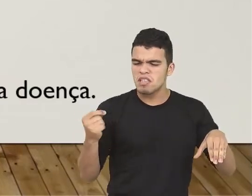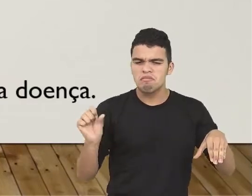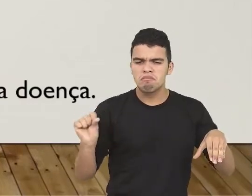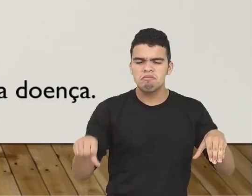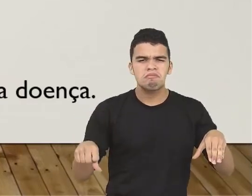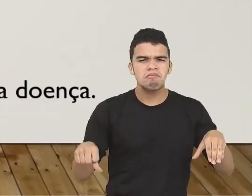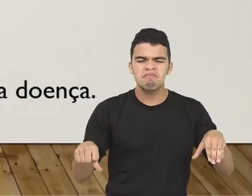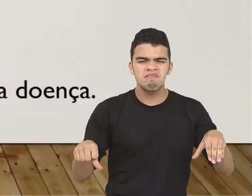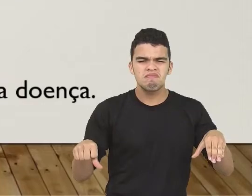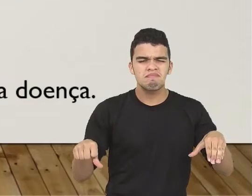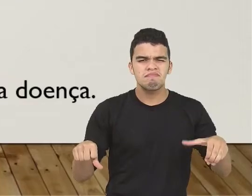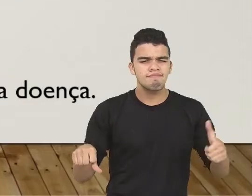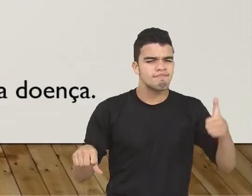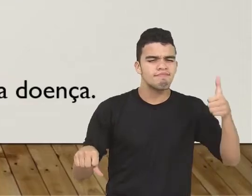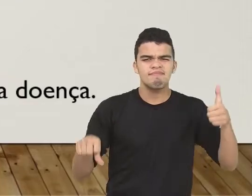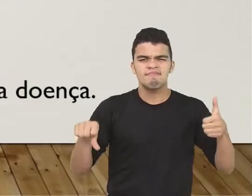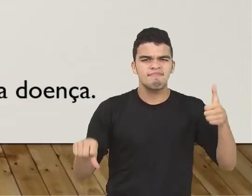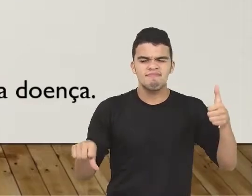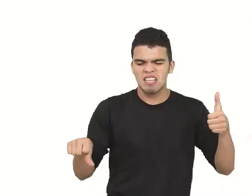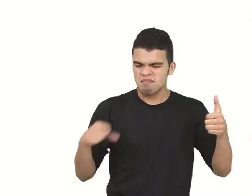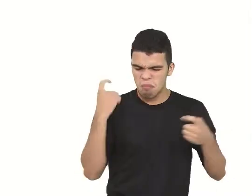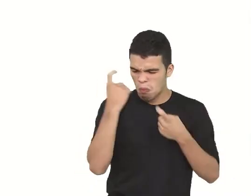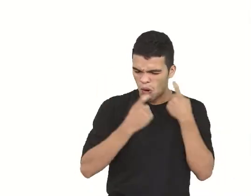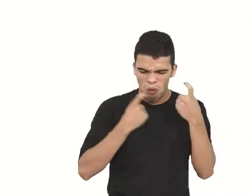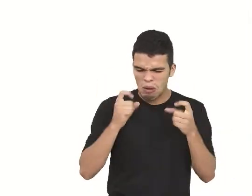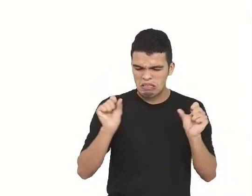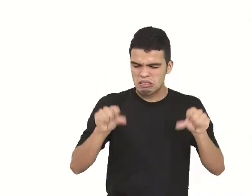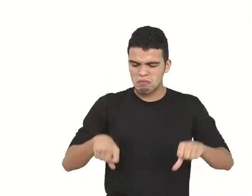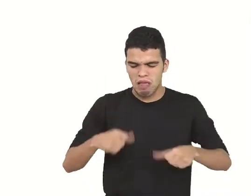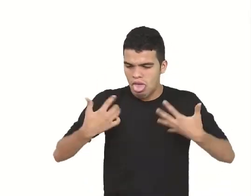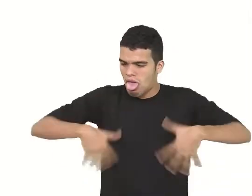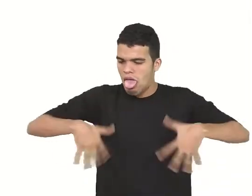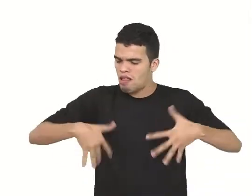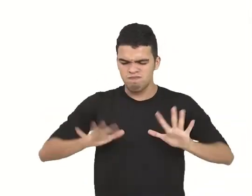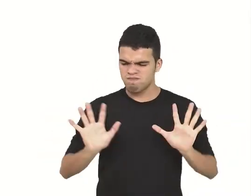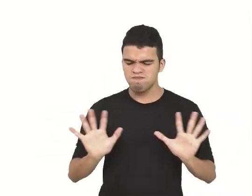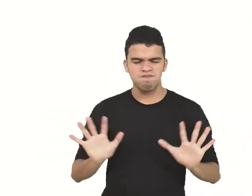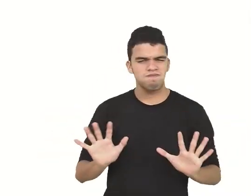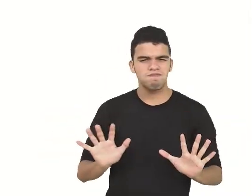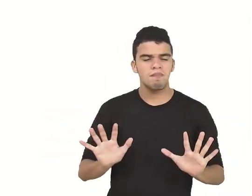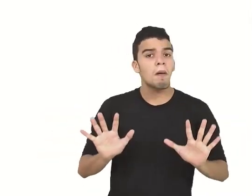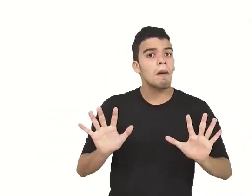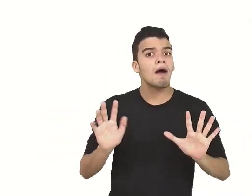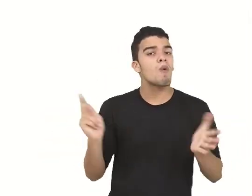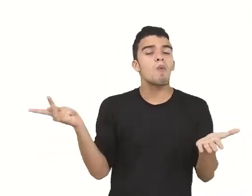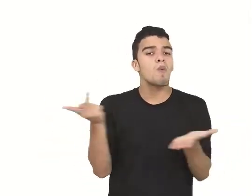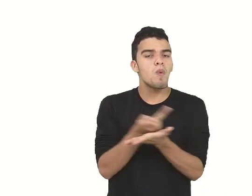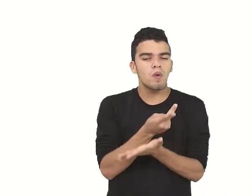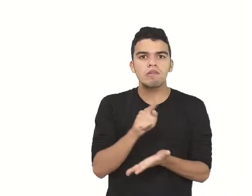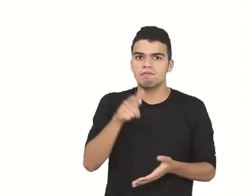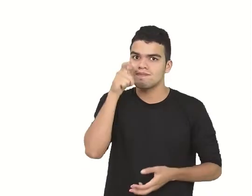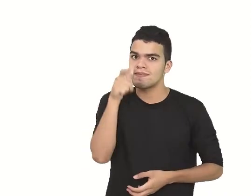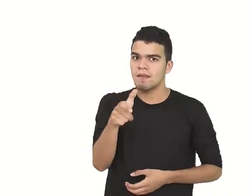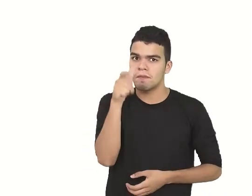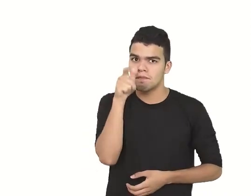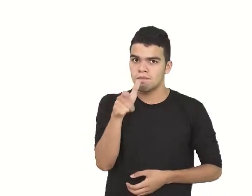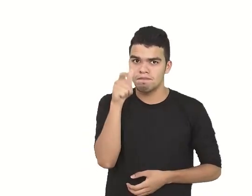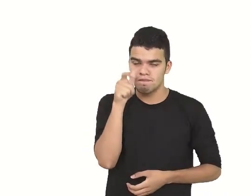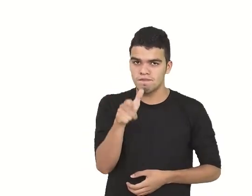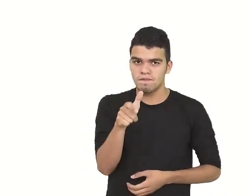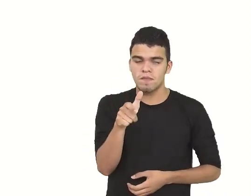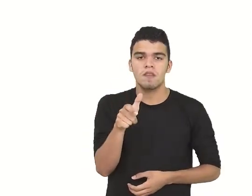nós, nem no pessoal da saúde. Só que acontece uma coisa bem interessante.